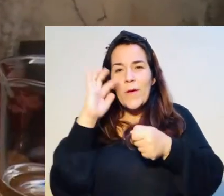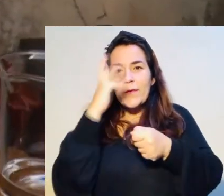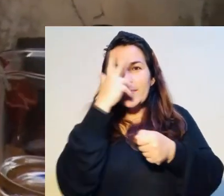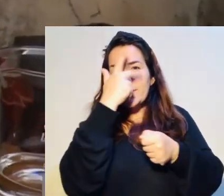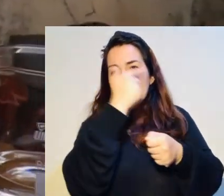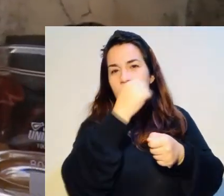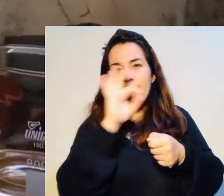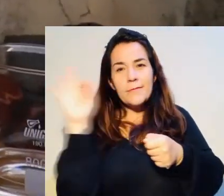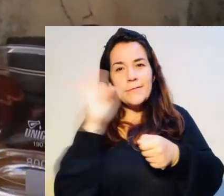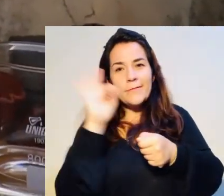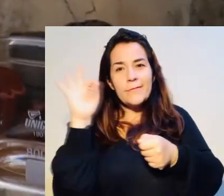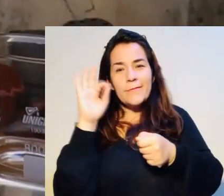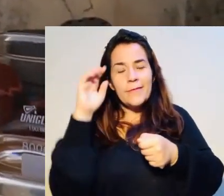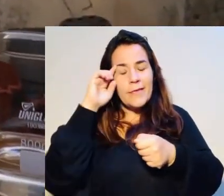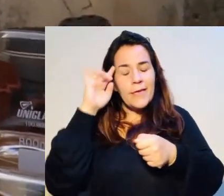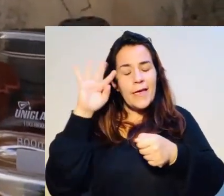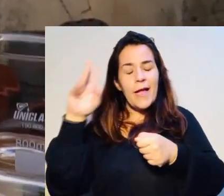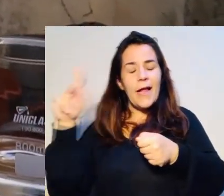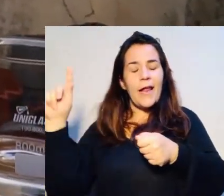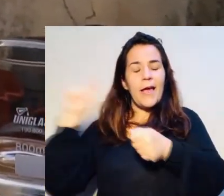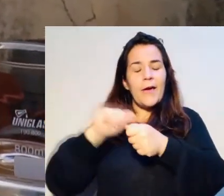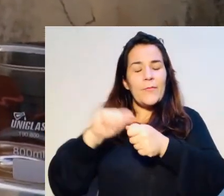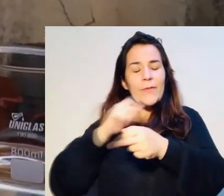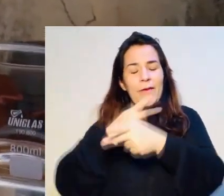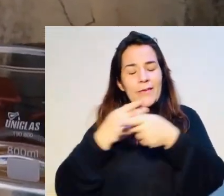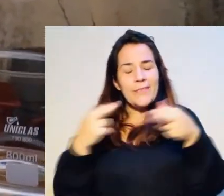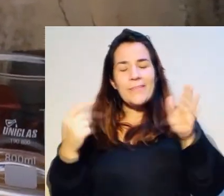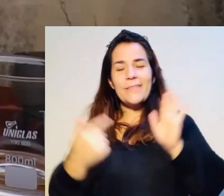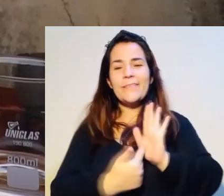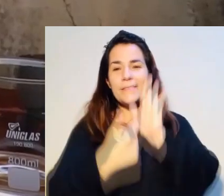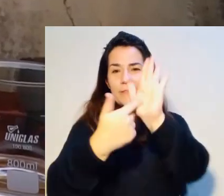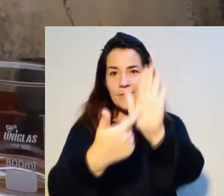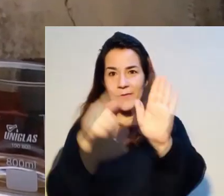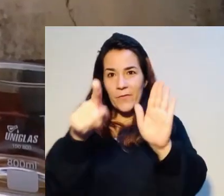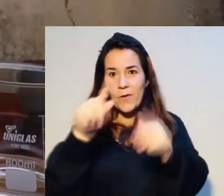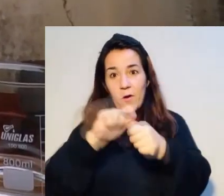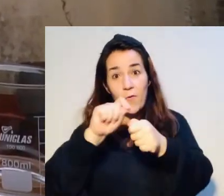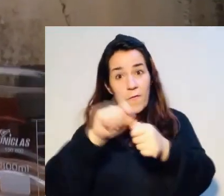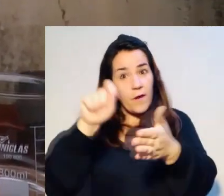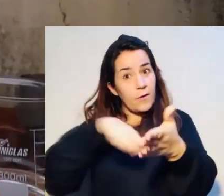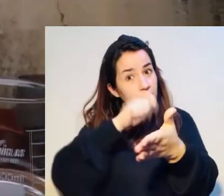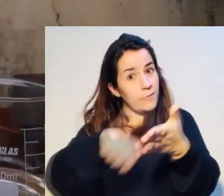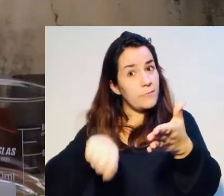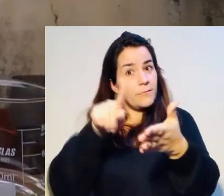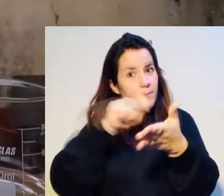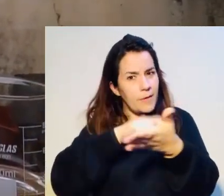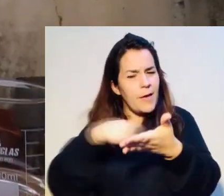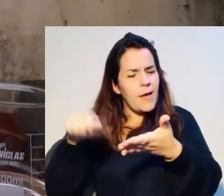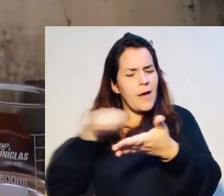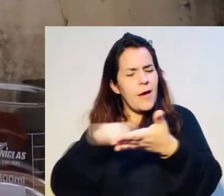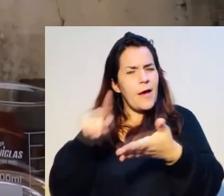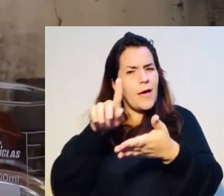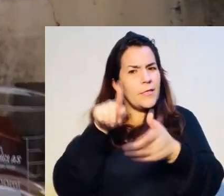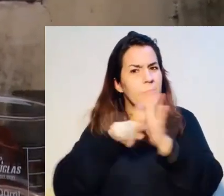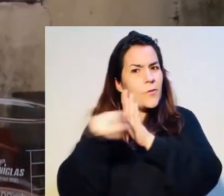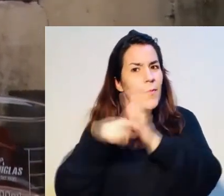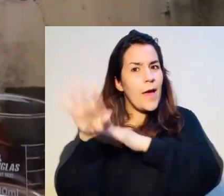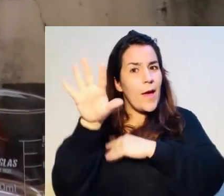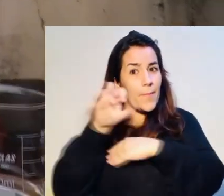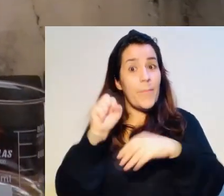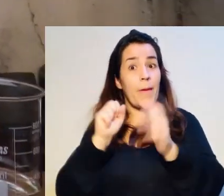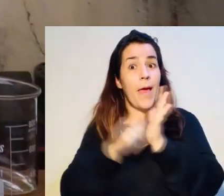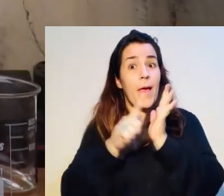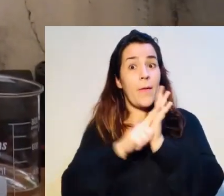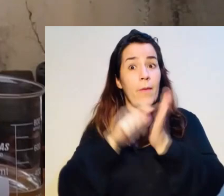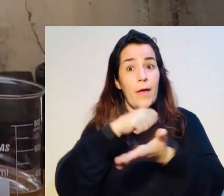deixando bem bonitinho. Lembrando da proporção, se você não anotou, faz favor de anotar. Já era para ter pego o papel